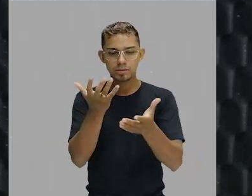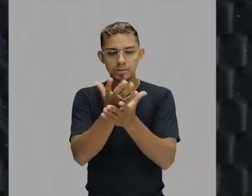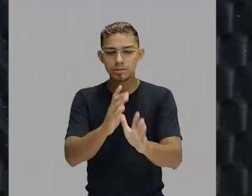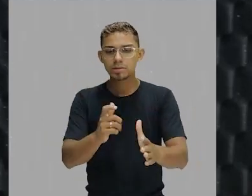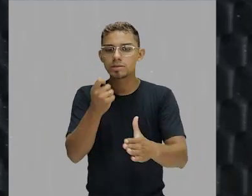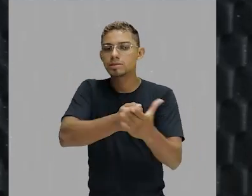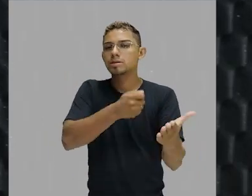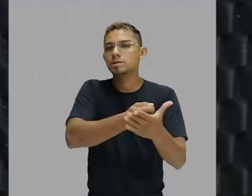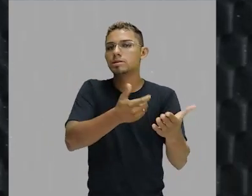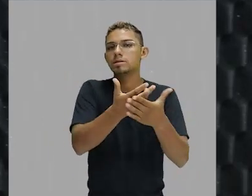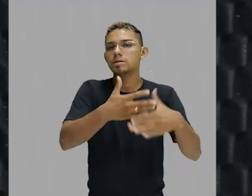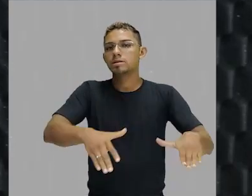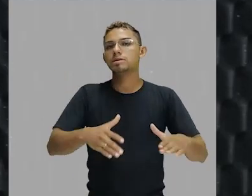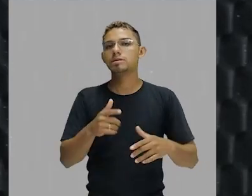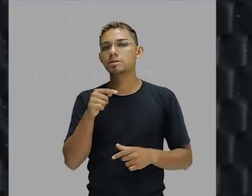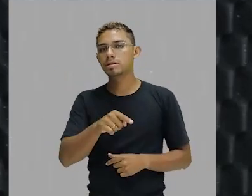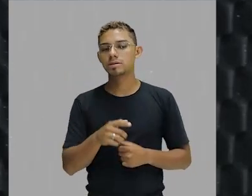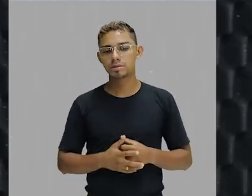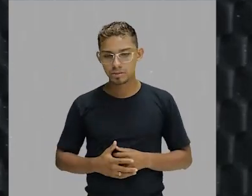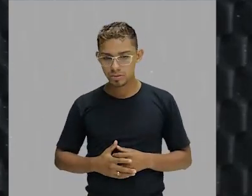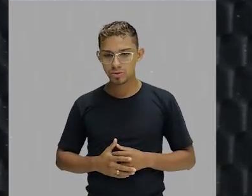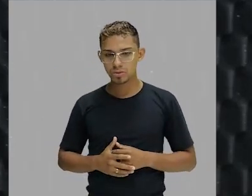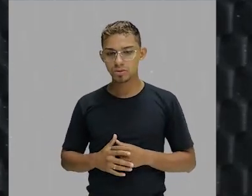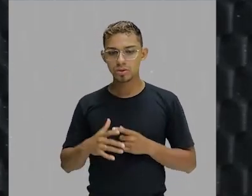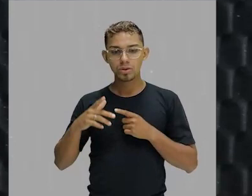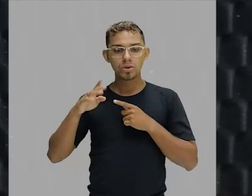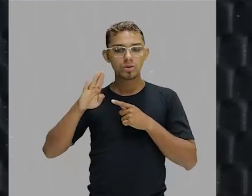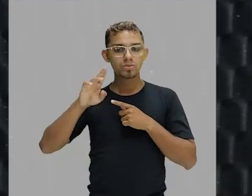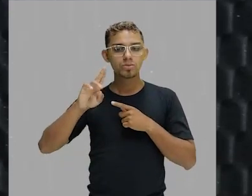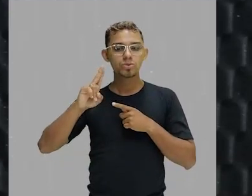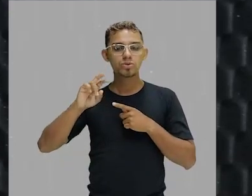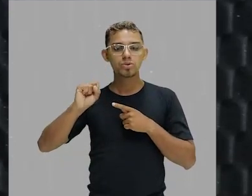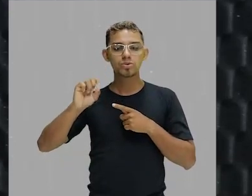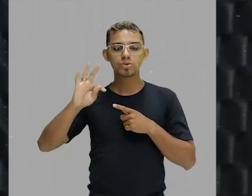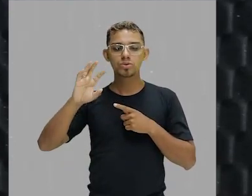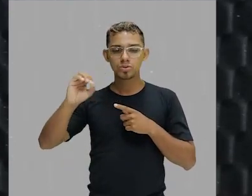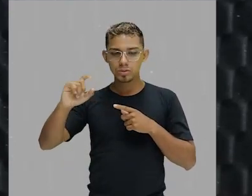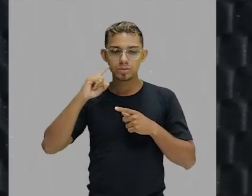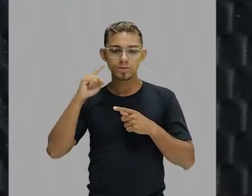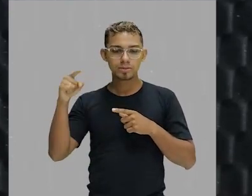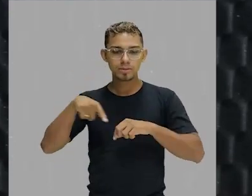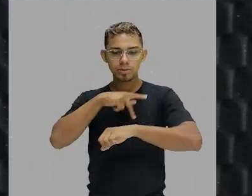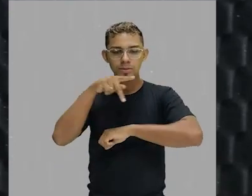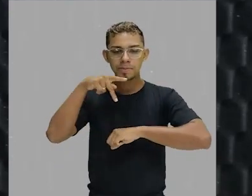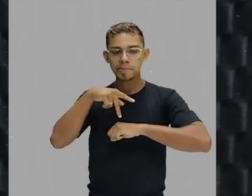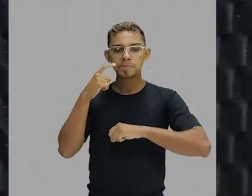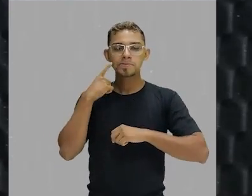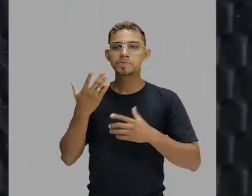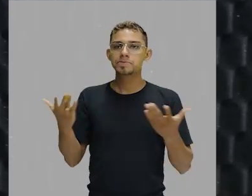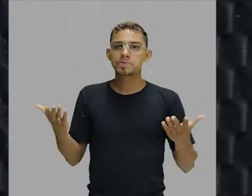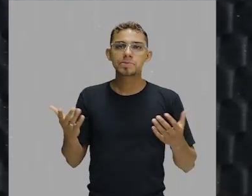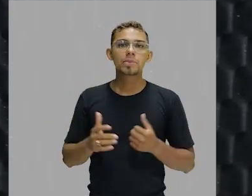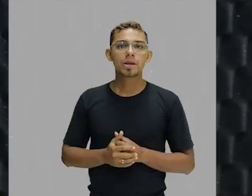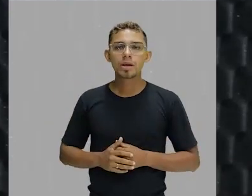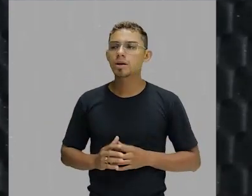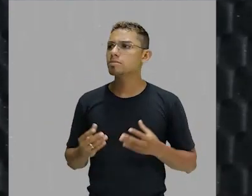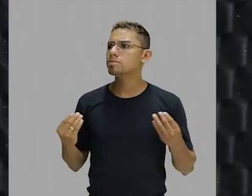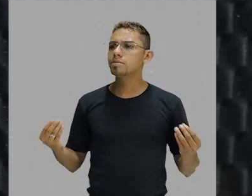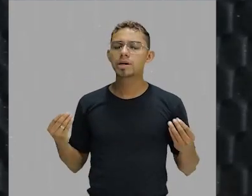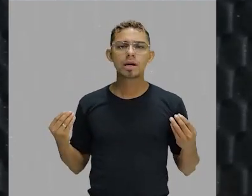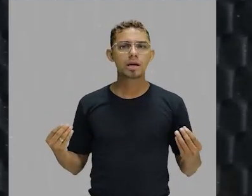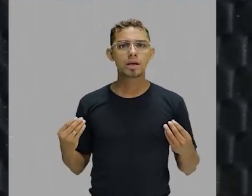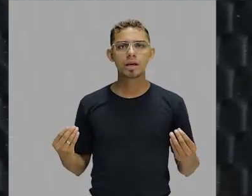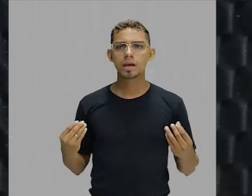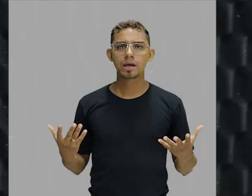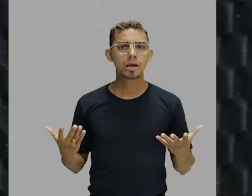local. Os bustos da praça, que faziam parte do acervo do museu histórico aqui, me digam realmente qual a